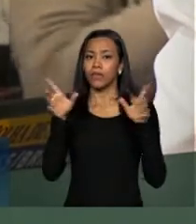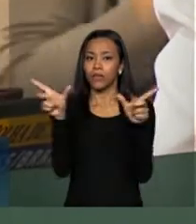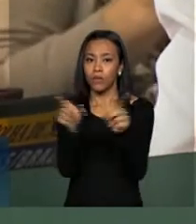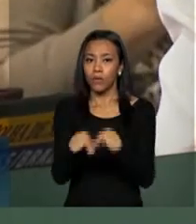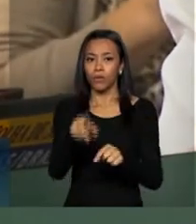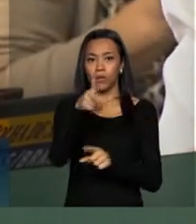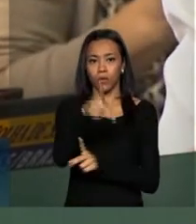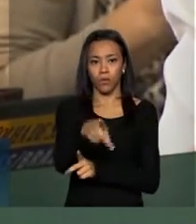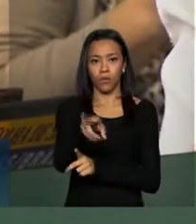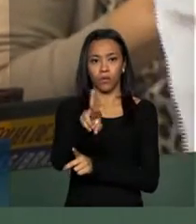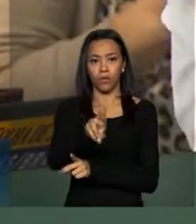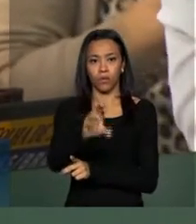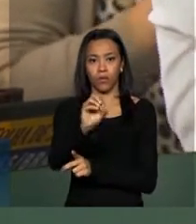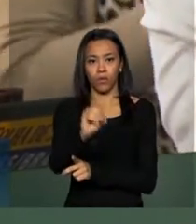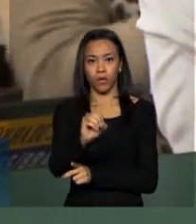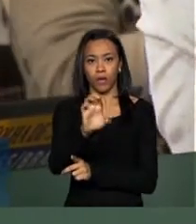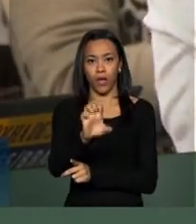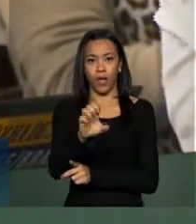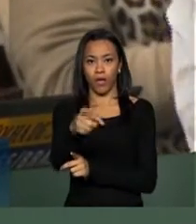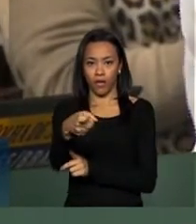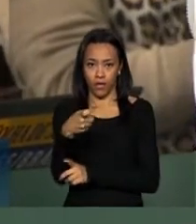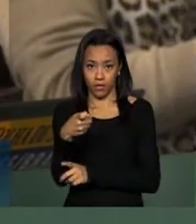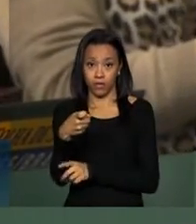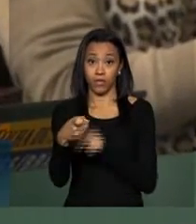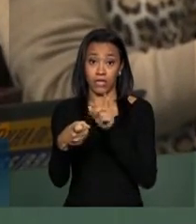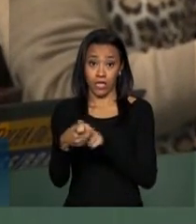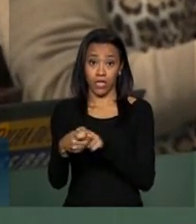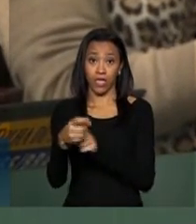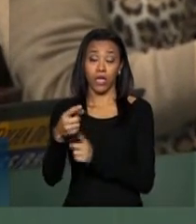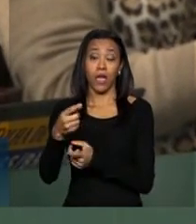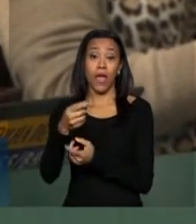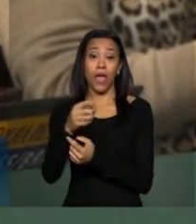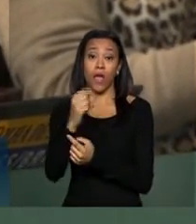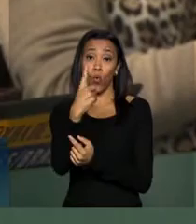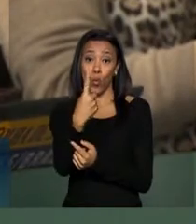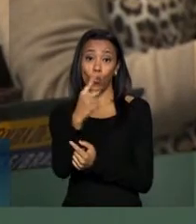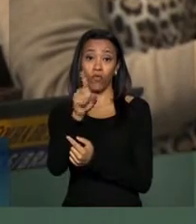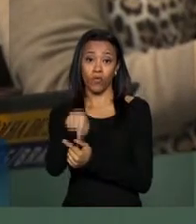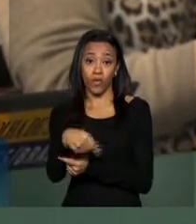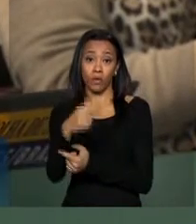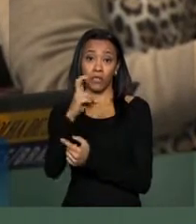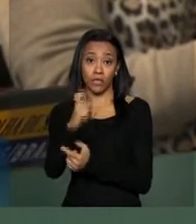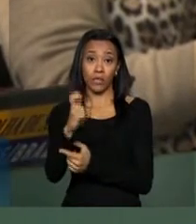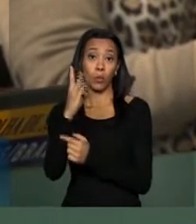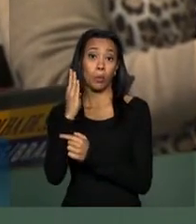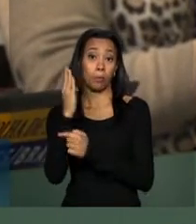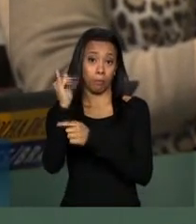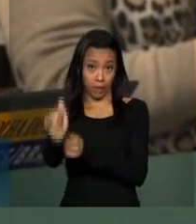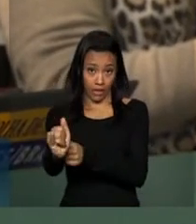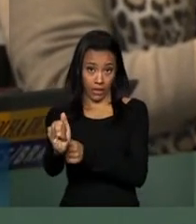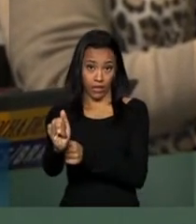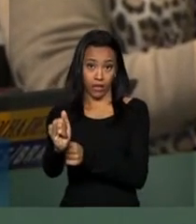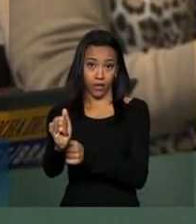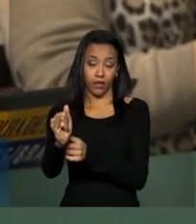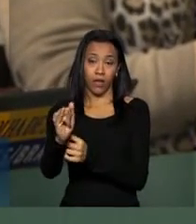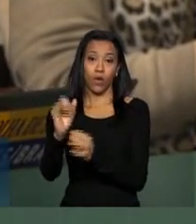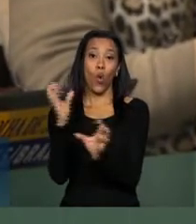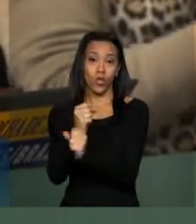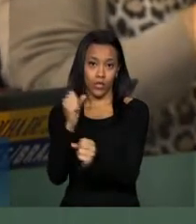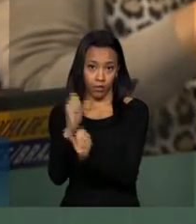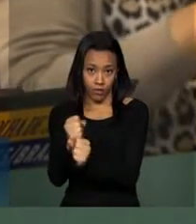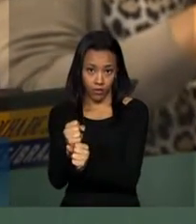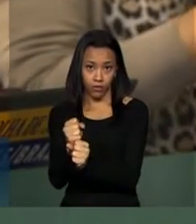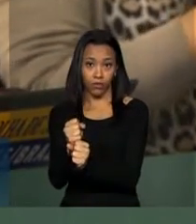Equalização, o senhor disse que a dotação orçamentária é 1,5 bi. Esse 1,5 bi para 2015